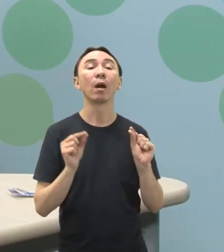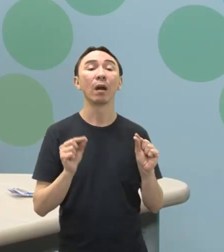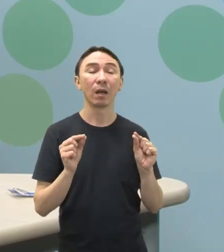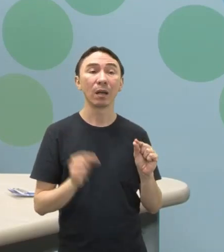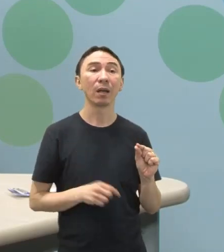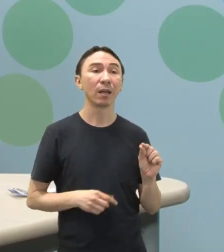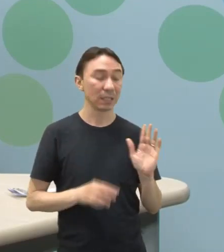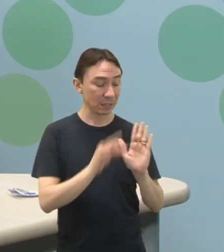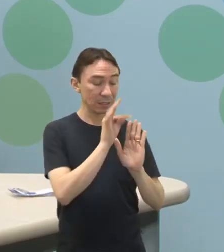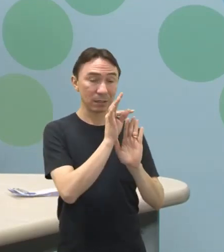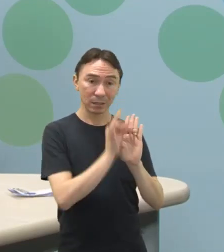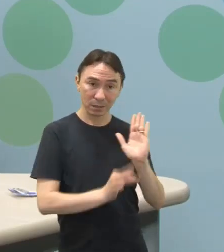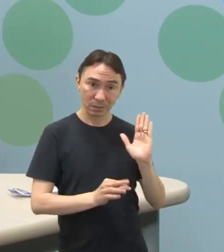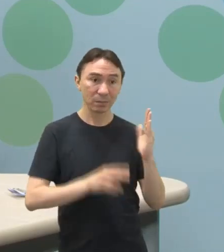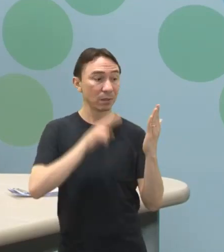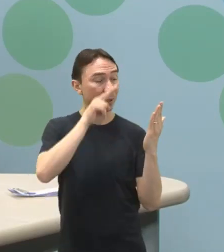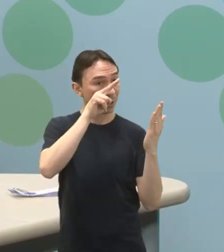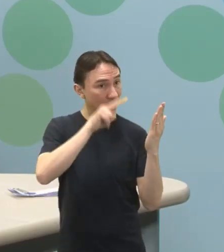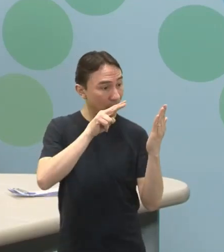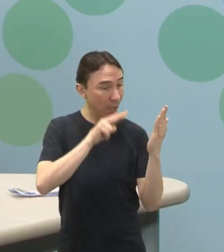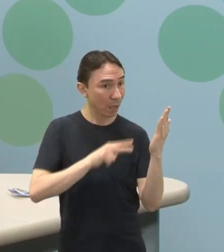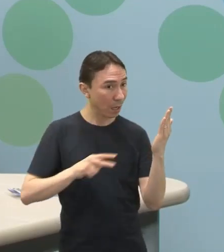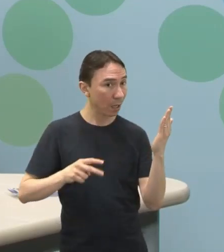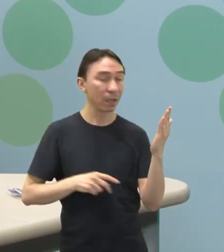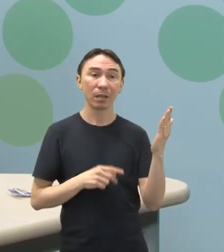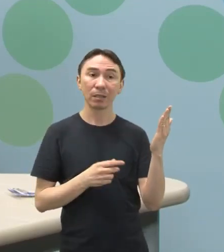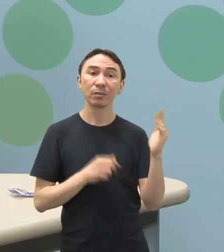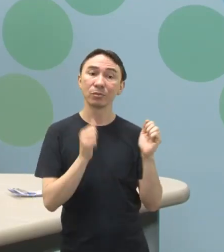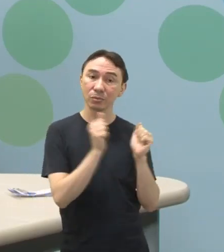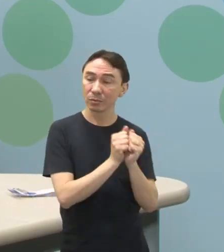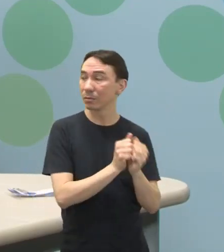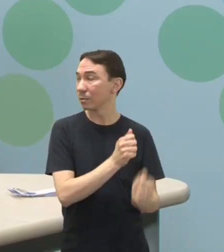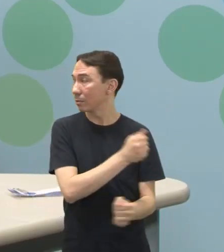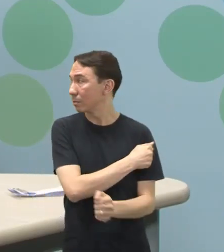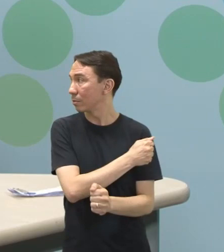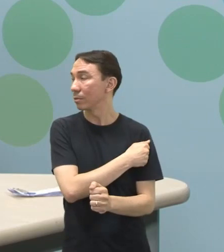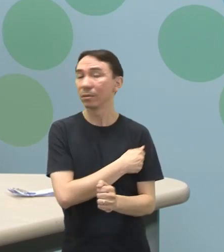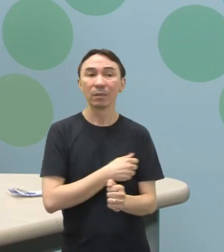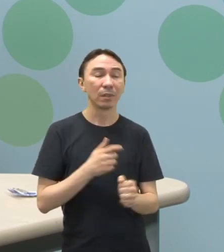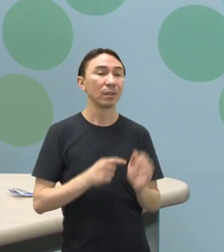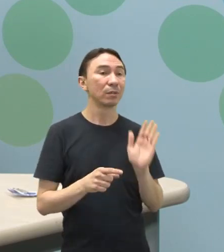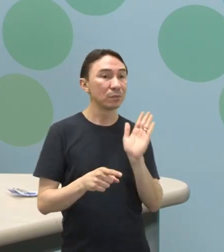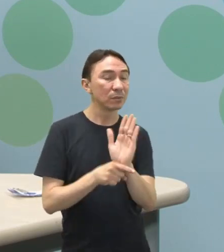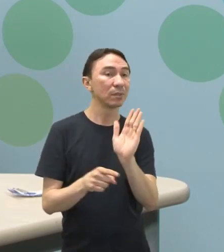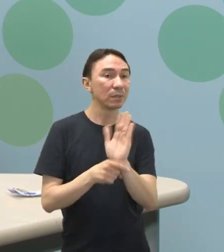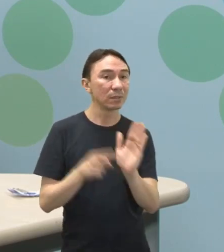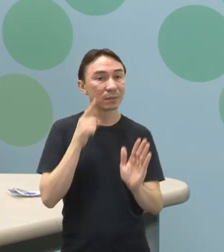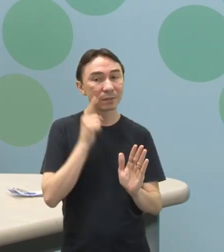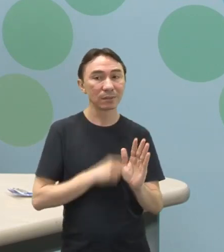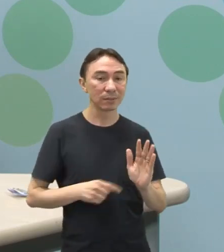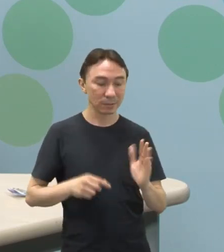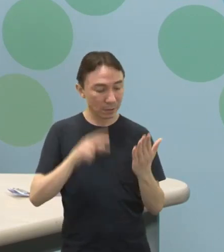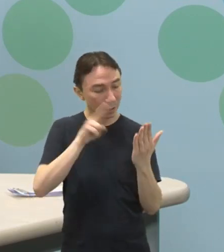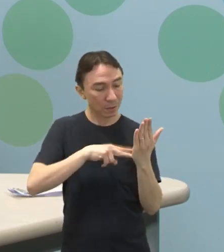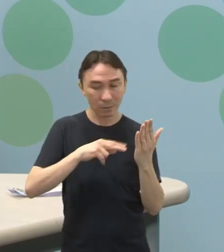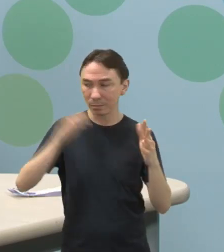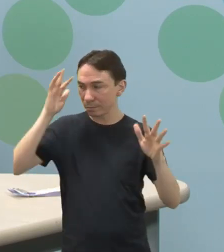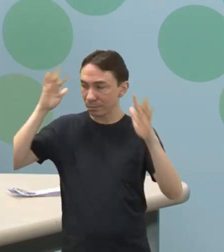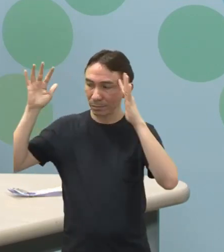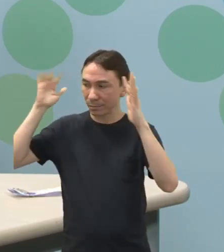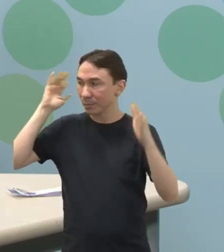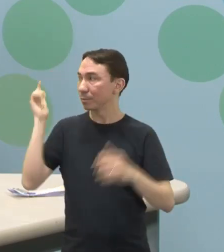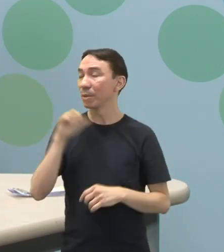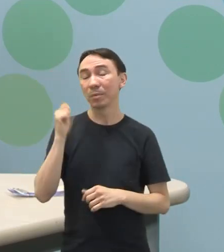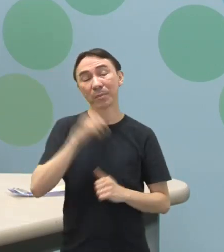a leitura de textos com estudantes e promover a reflexão né Rafa da dessa leitura tem como proposta